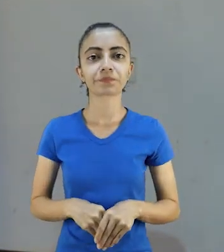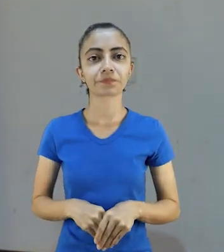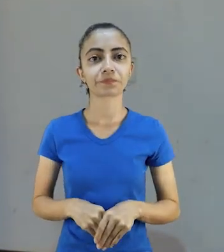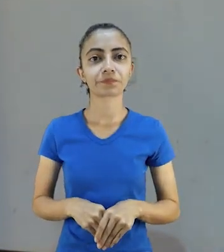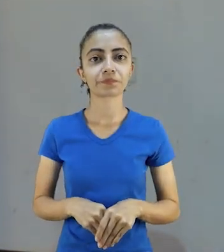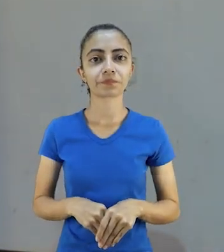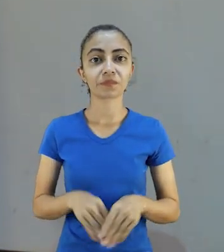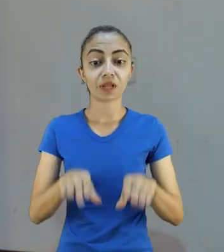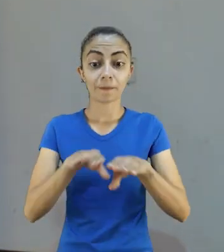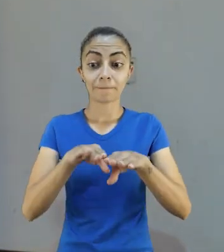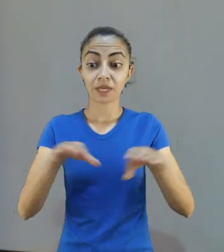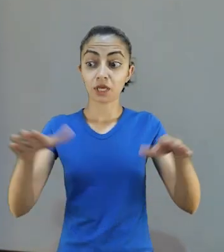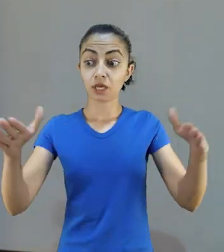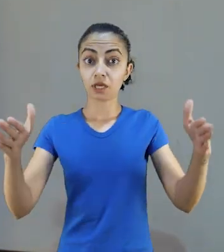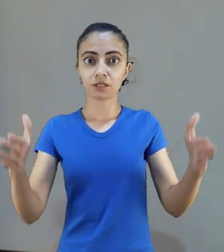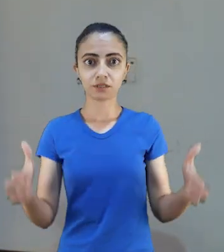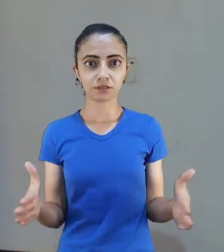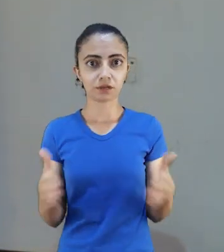Essa mesa tá muito grande.